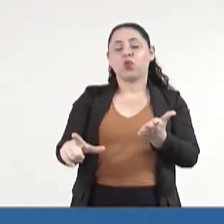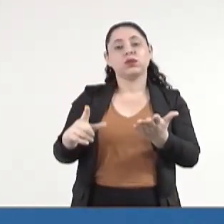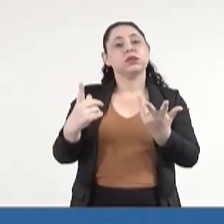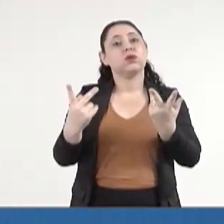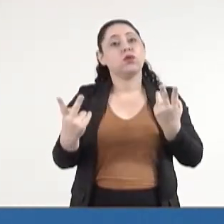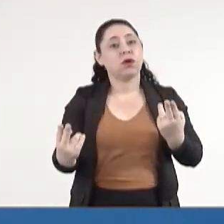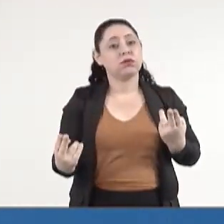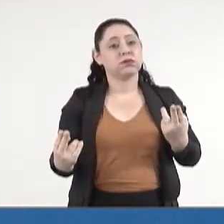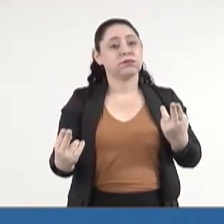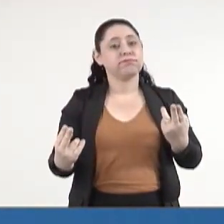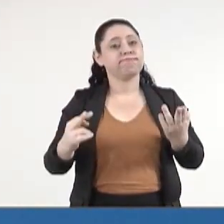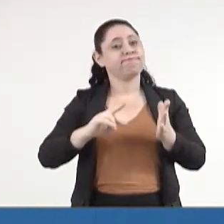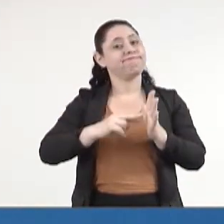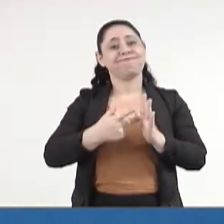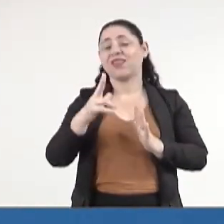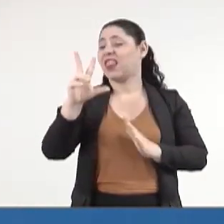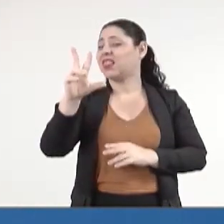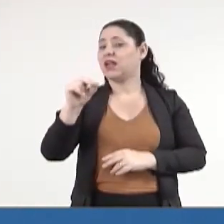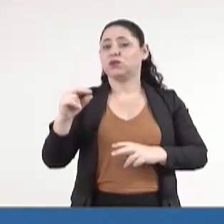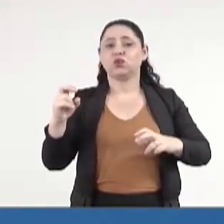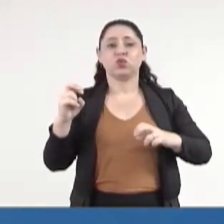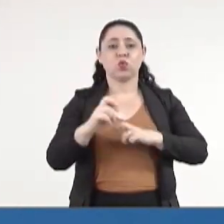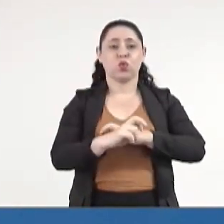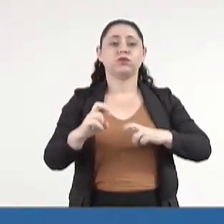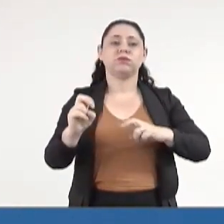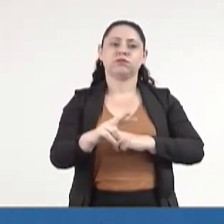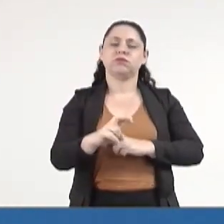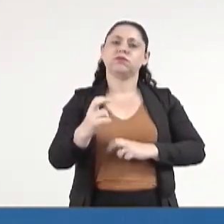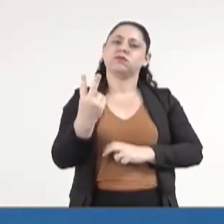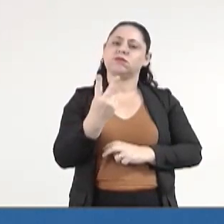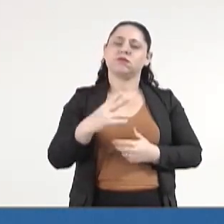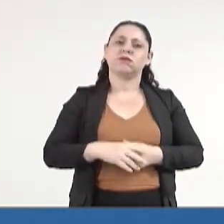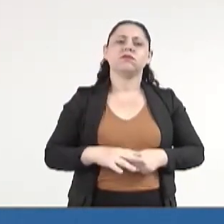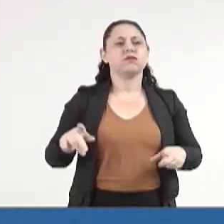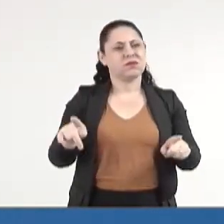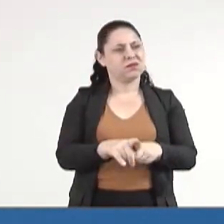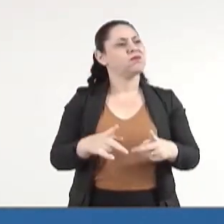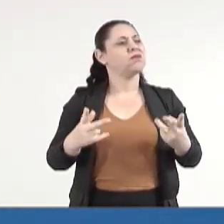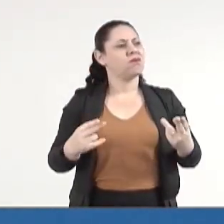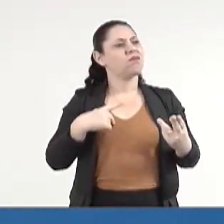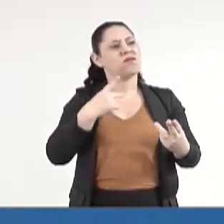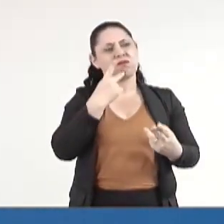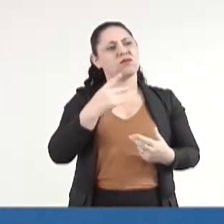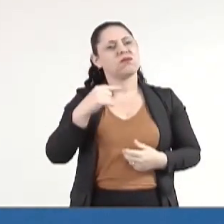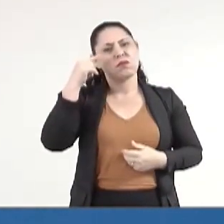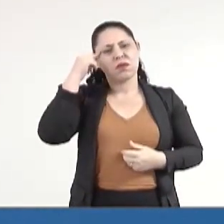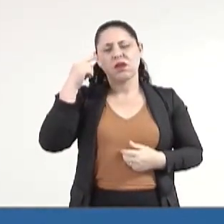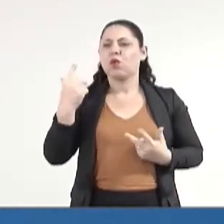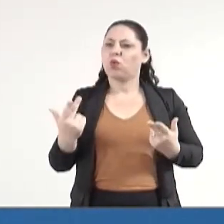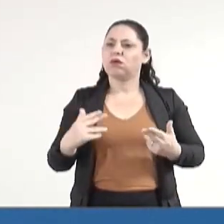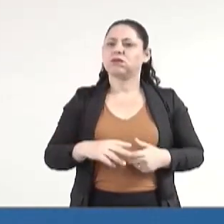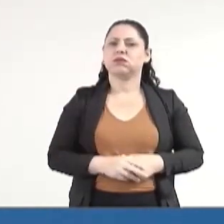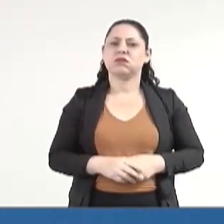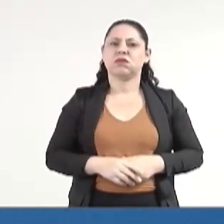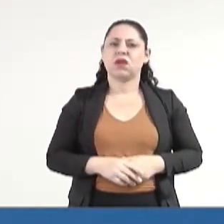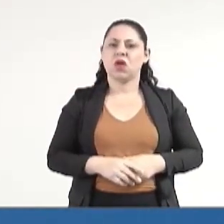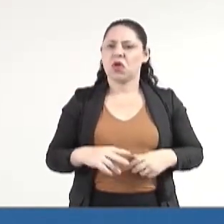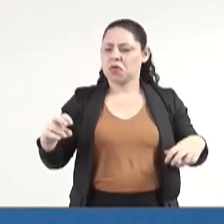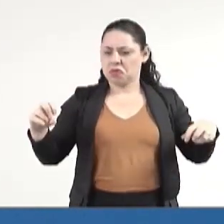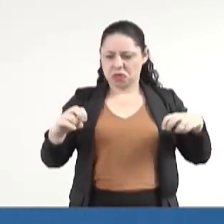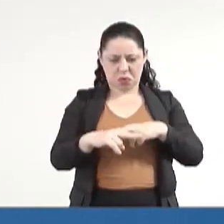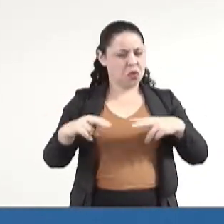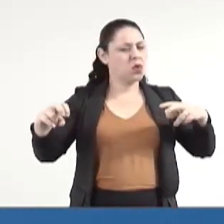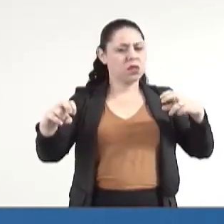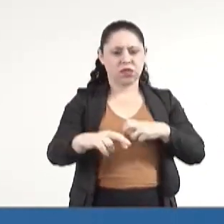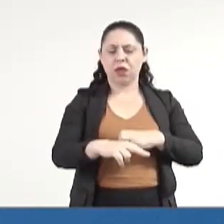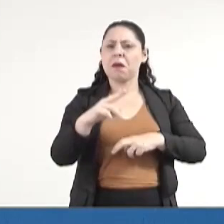no sentido da não duplicação. E eu continuo também no mesmo viés do deputado Achioca. Sem